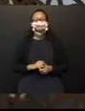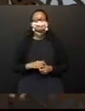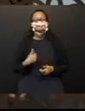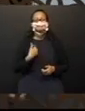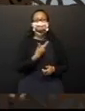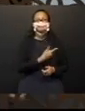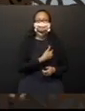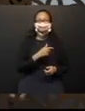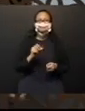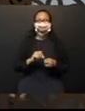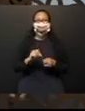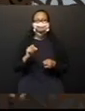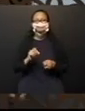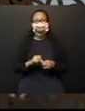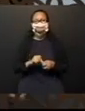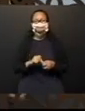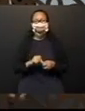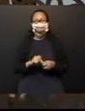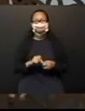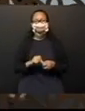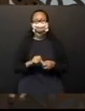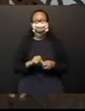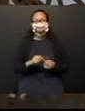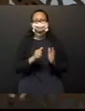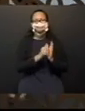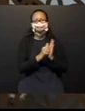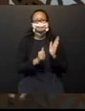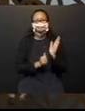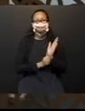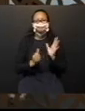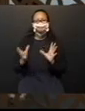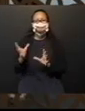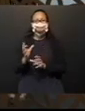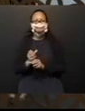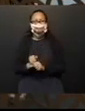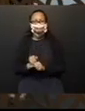vamos fazer o procedimento do algoritmo da adição pela